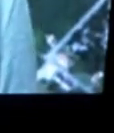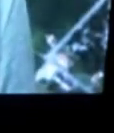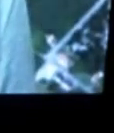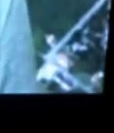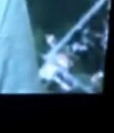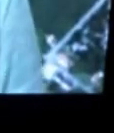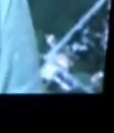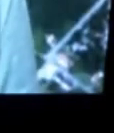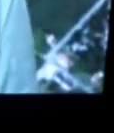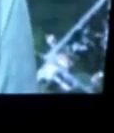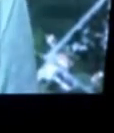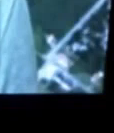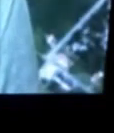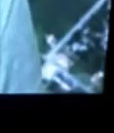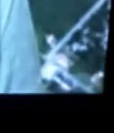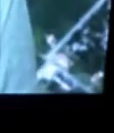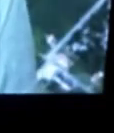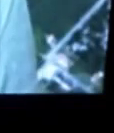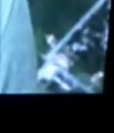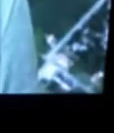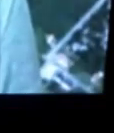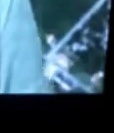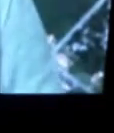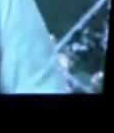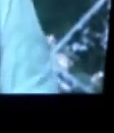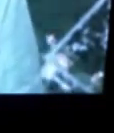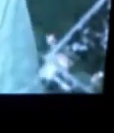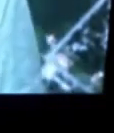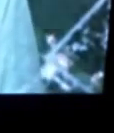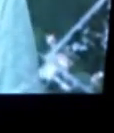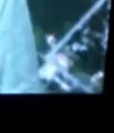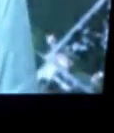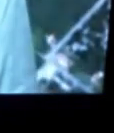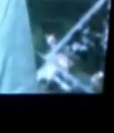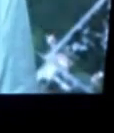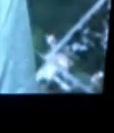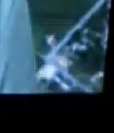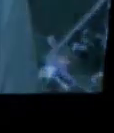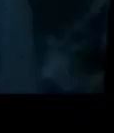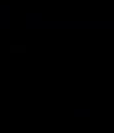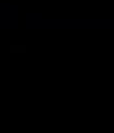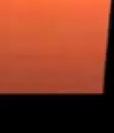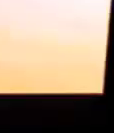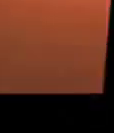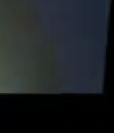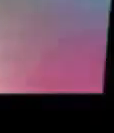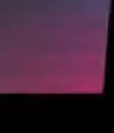esta região, de Forquilinha, Nova Veneza e até a Serra Catarinense.